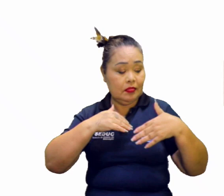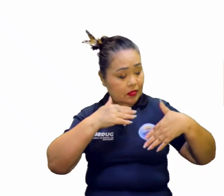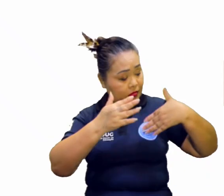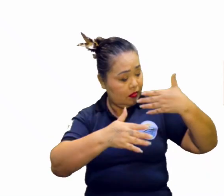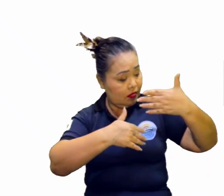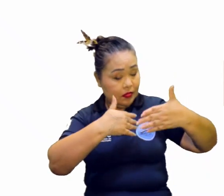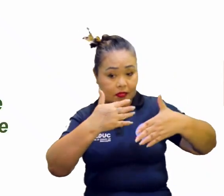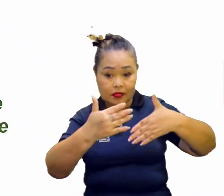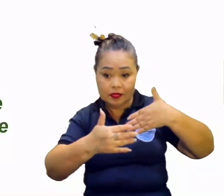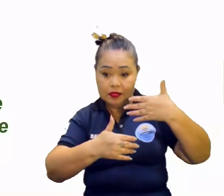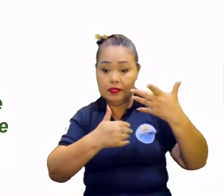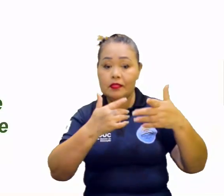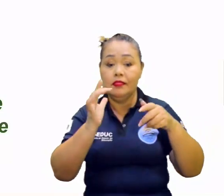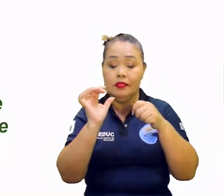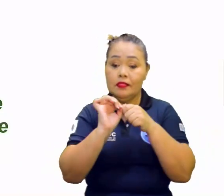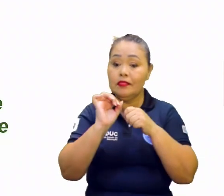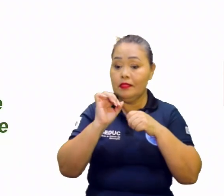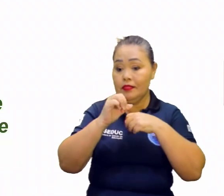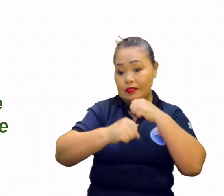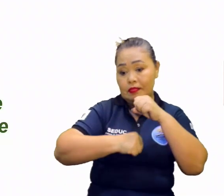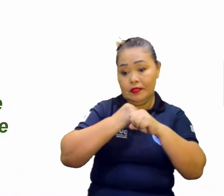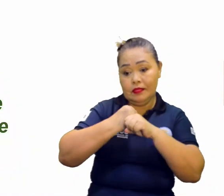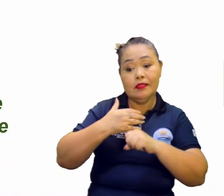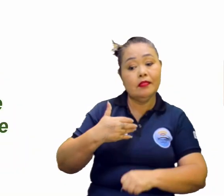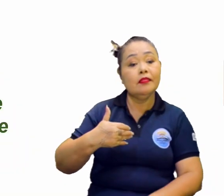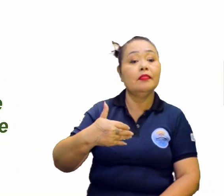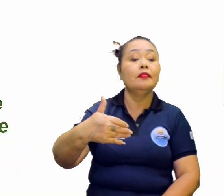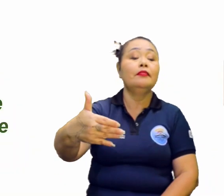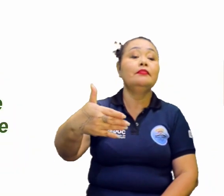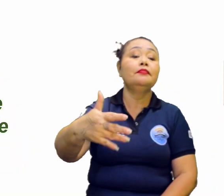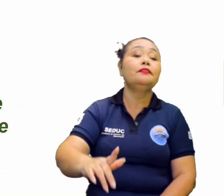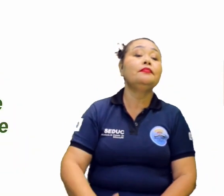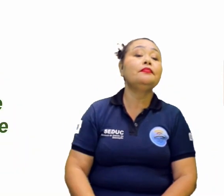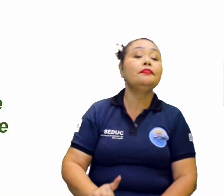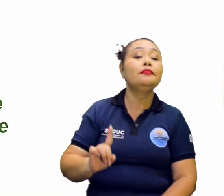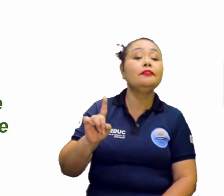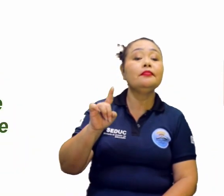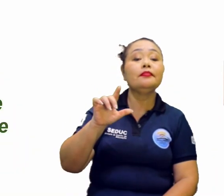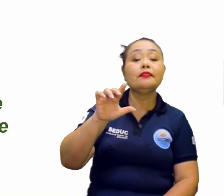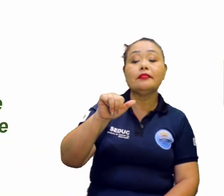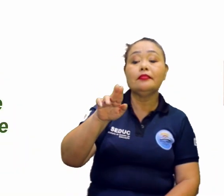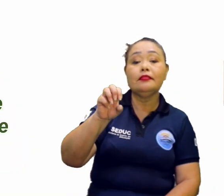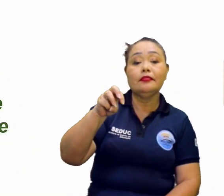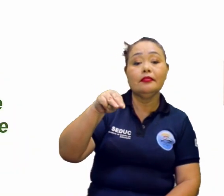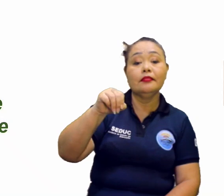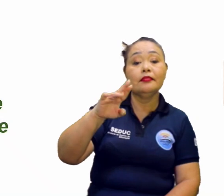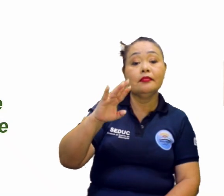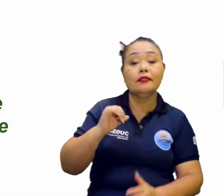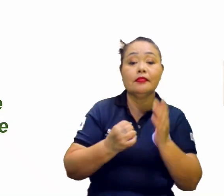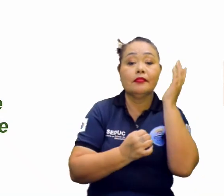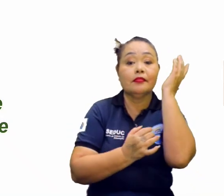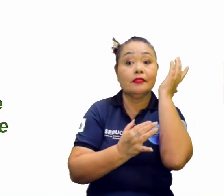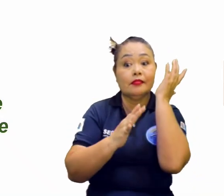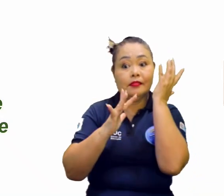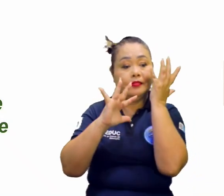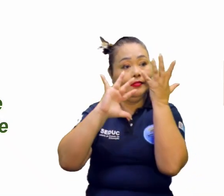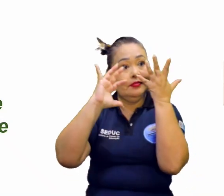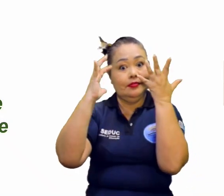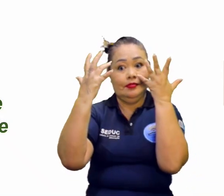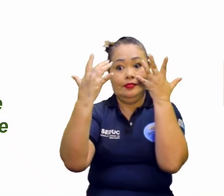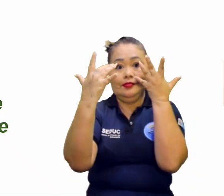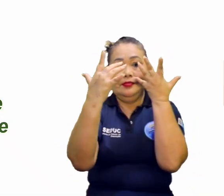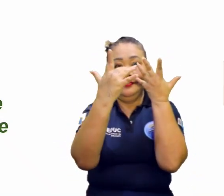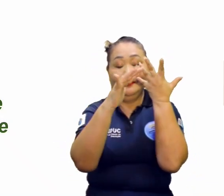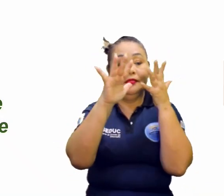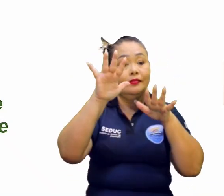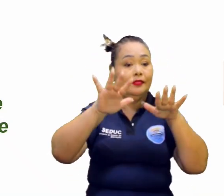ano, enfim, tá? Indicação de leguminosas arbustivas ou arbóreas. Eis alguma, né?